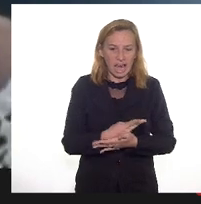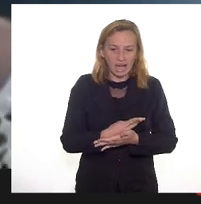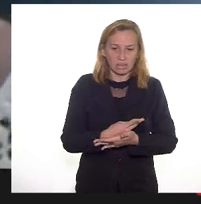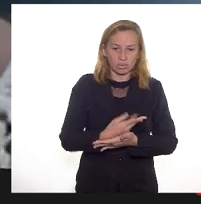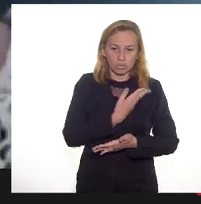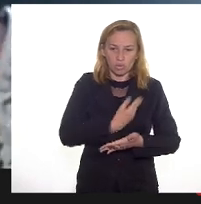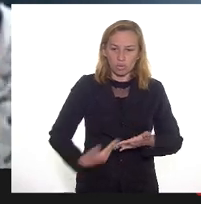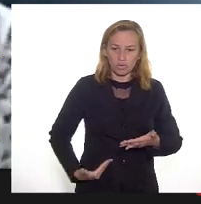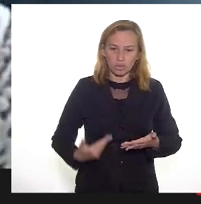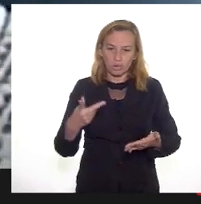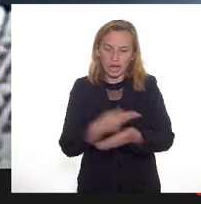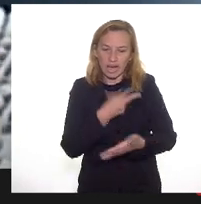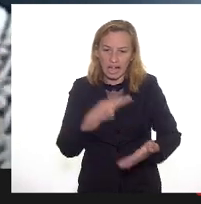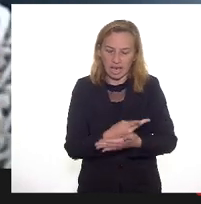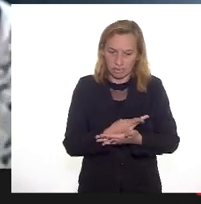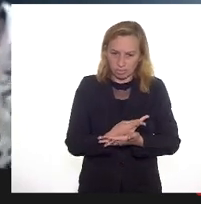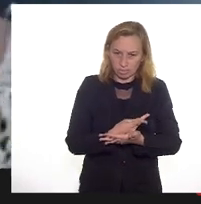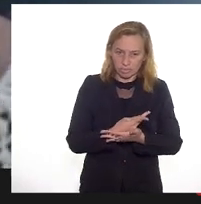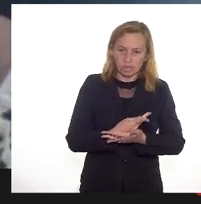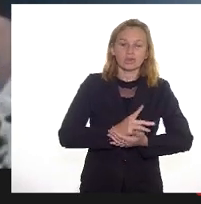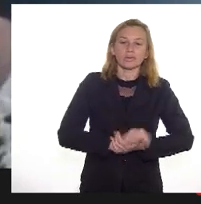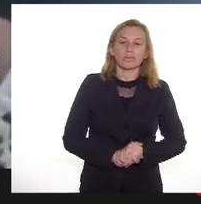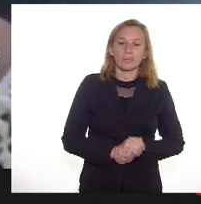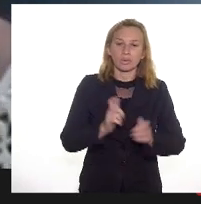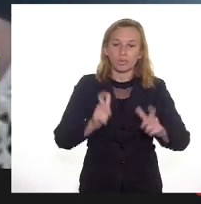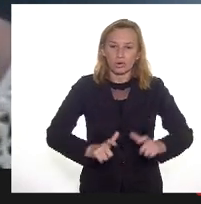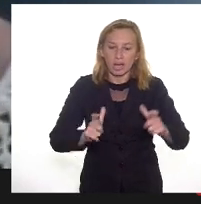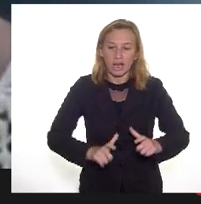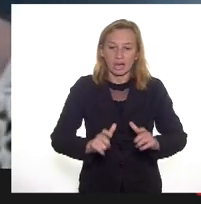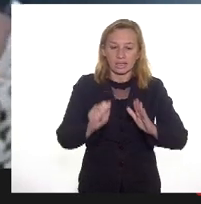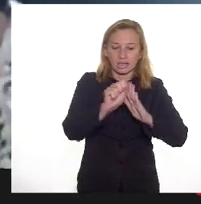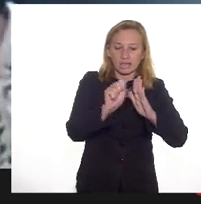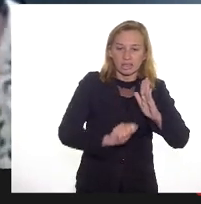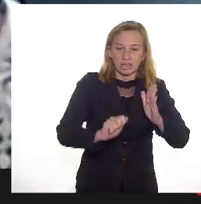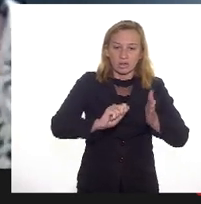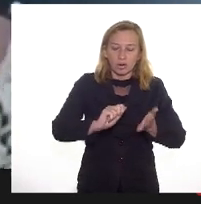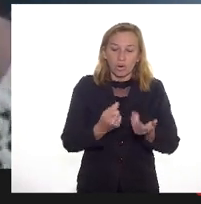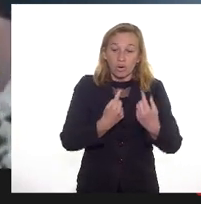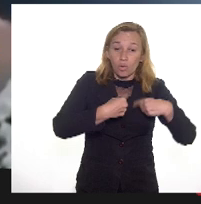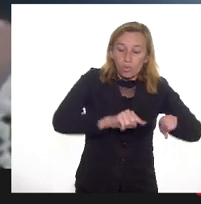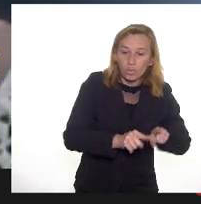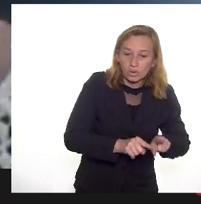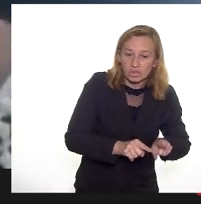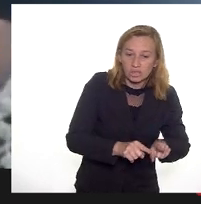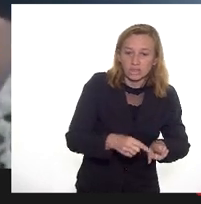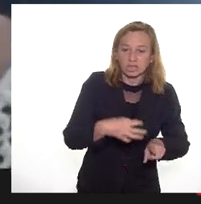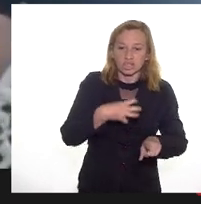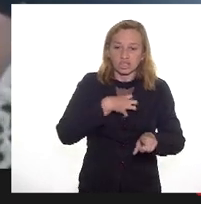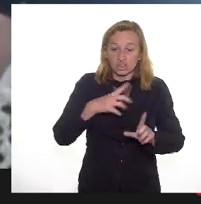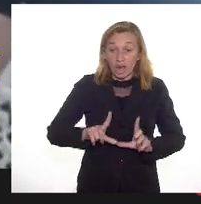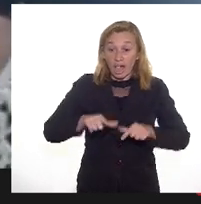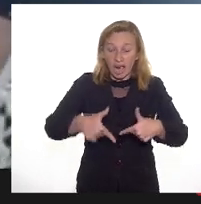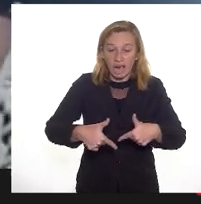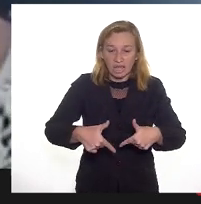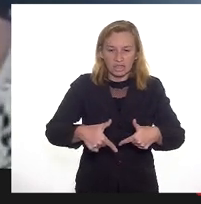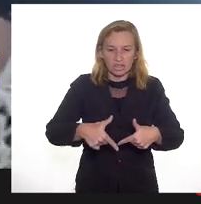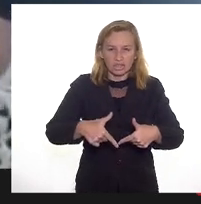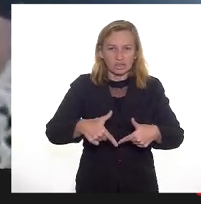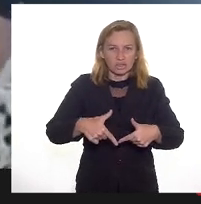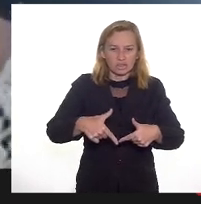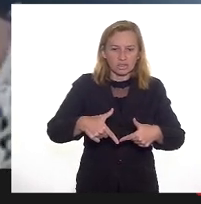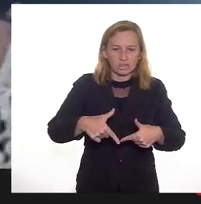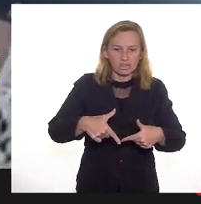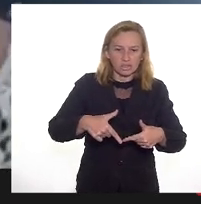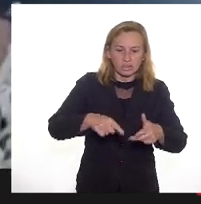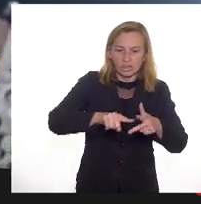governar autônomo e em rede. A agressão aos terreiros, nesse sentido, é parte de uma ação que envolve a